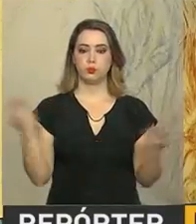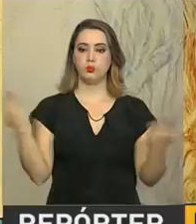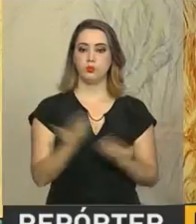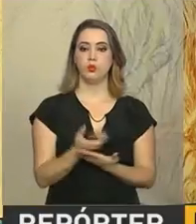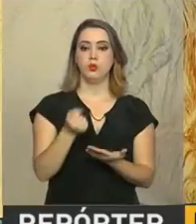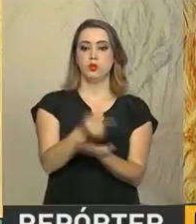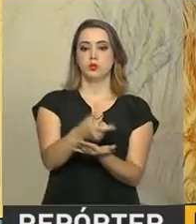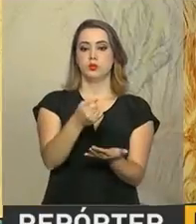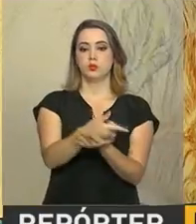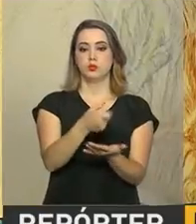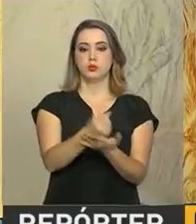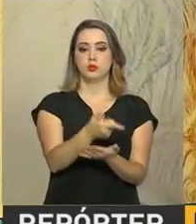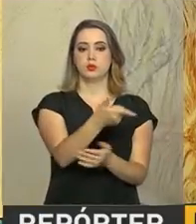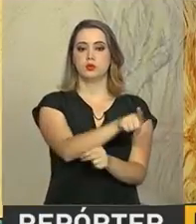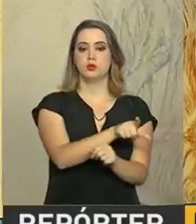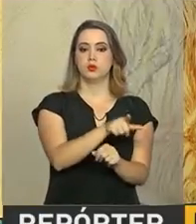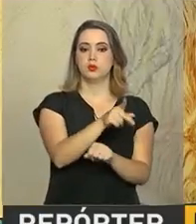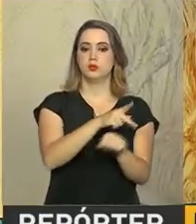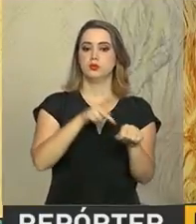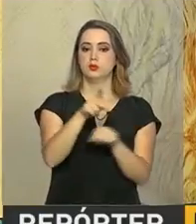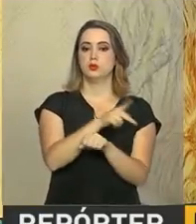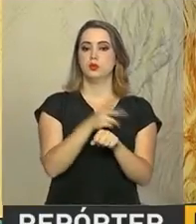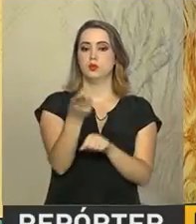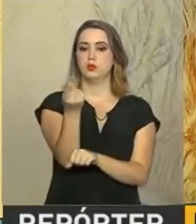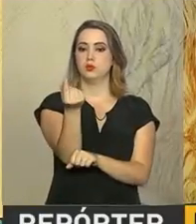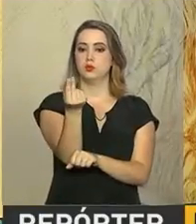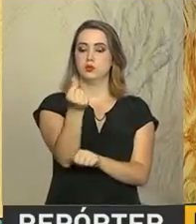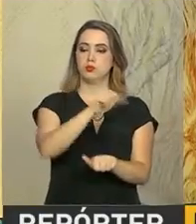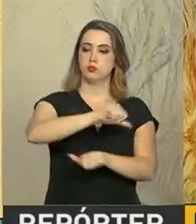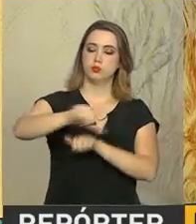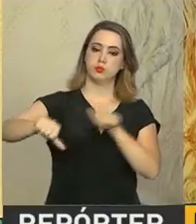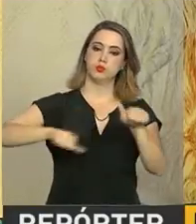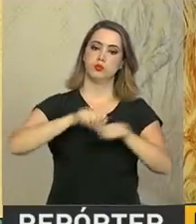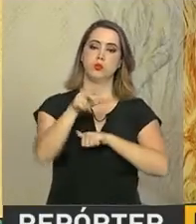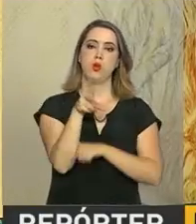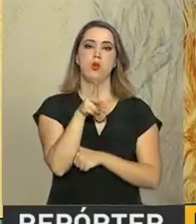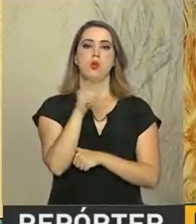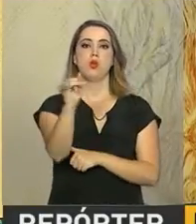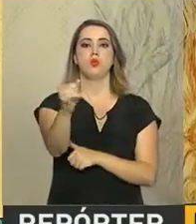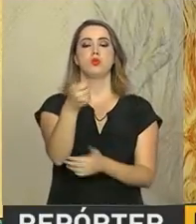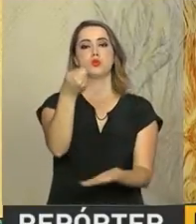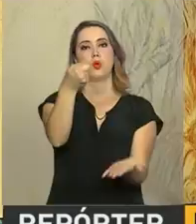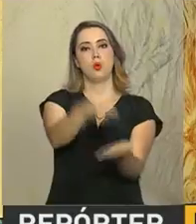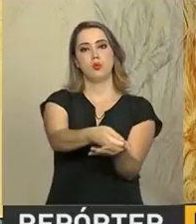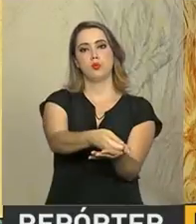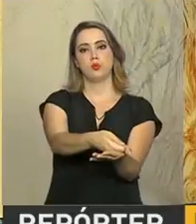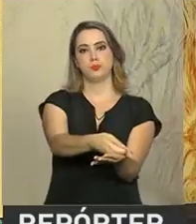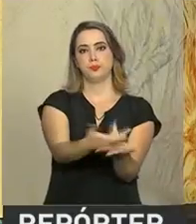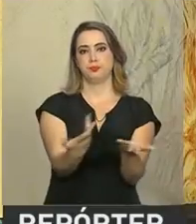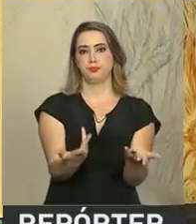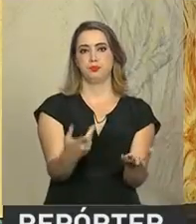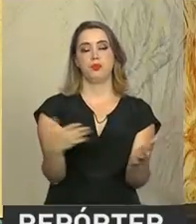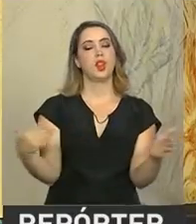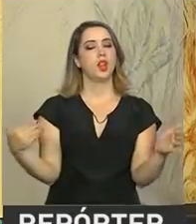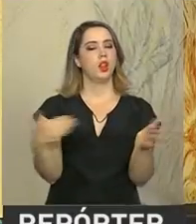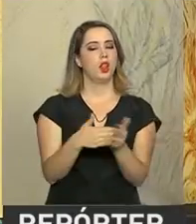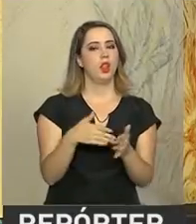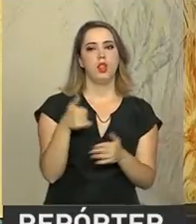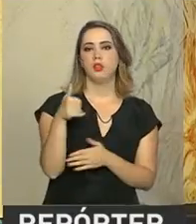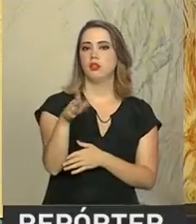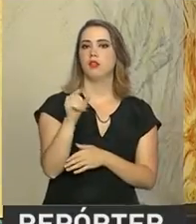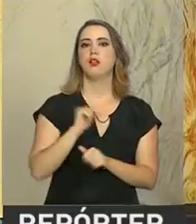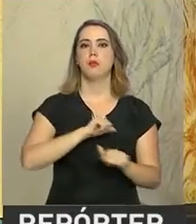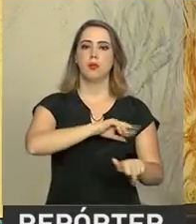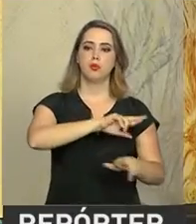a compra no exterior o valor se paga em reais é convertido no dia do pagamento da fatura e até lá a pode haver